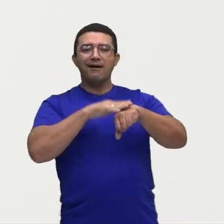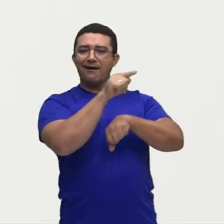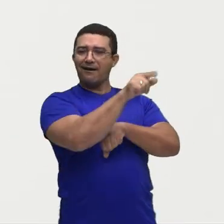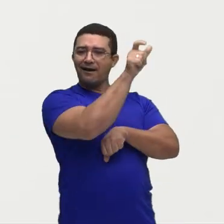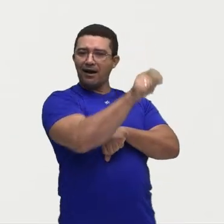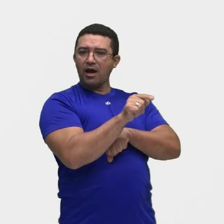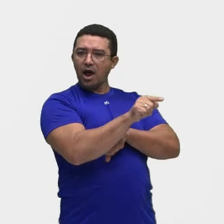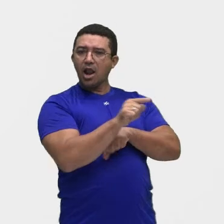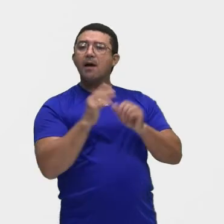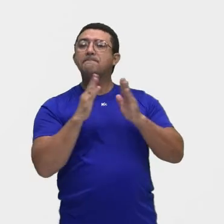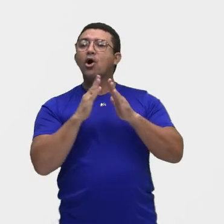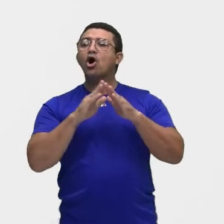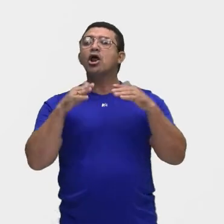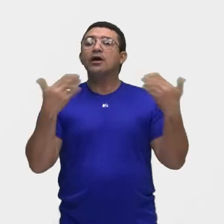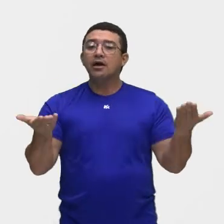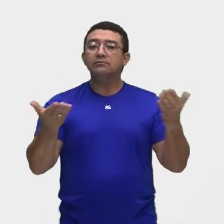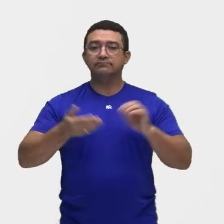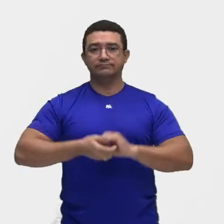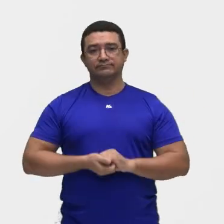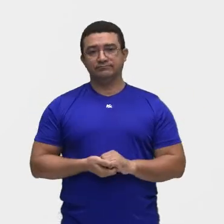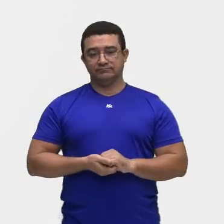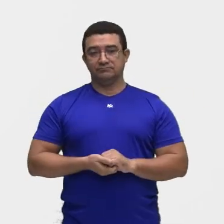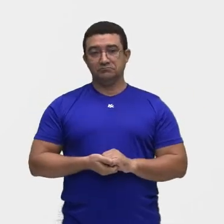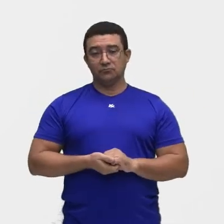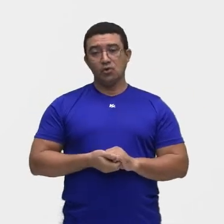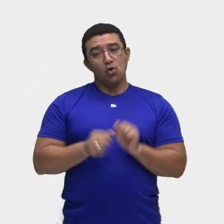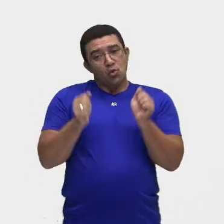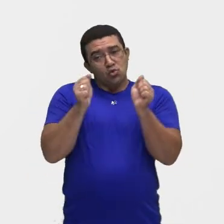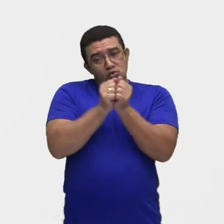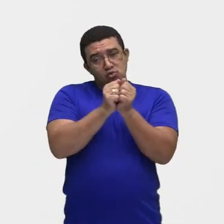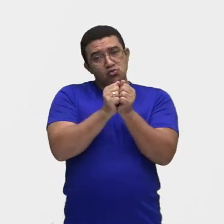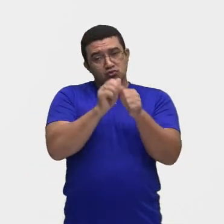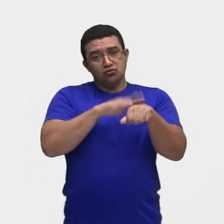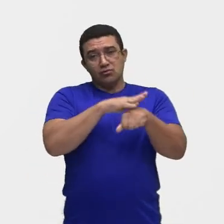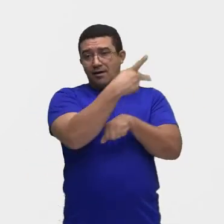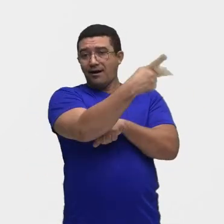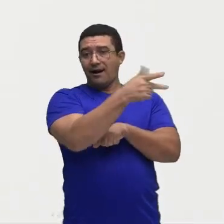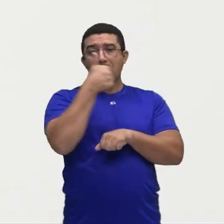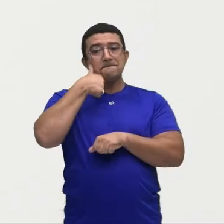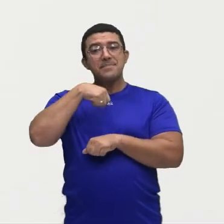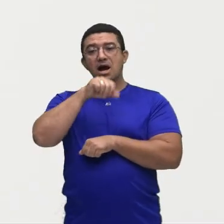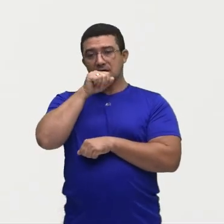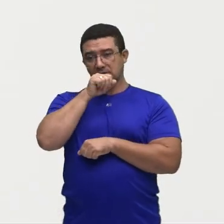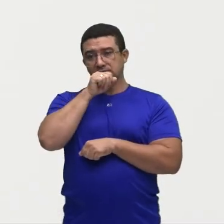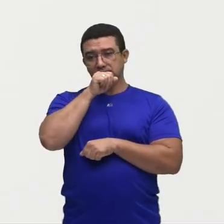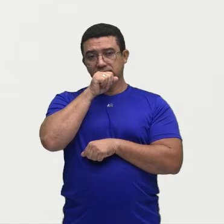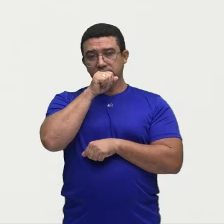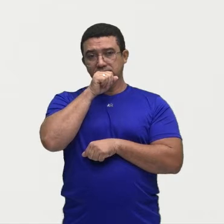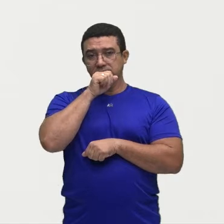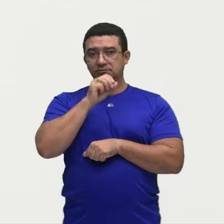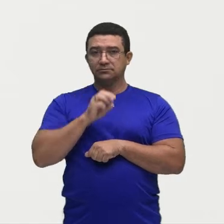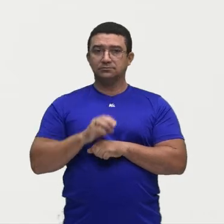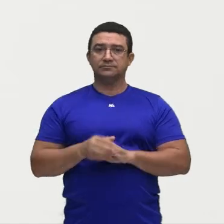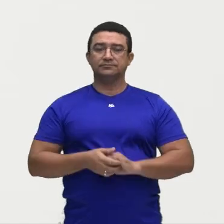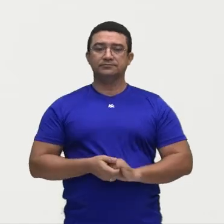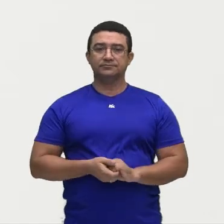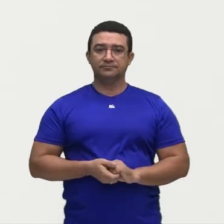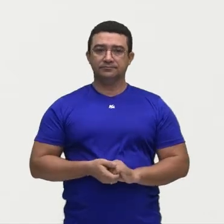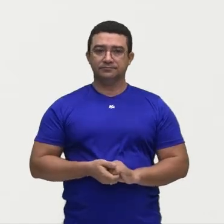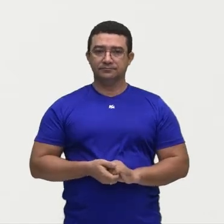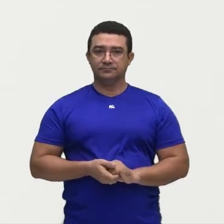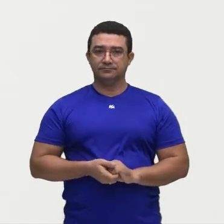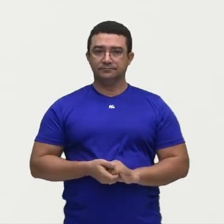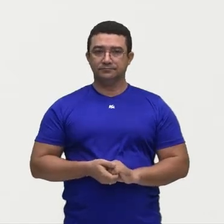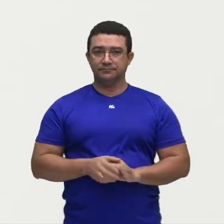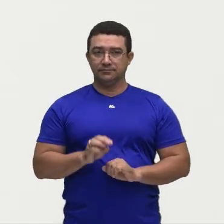comigo. With her mother. Então, com a mãe dela. No caso, her, que é dela, a mãe